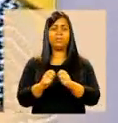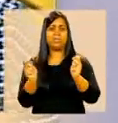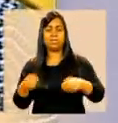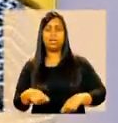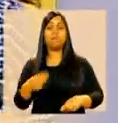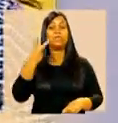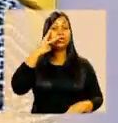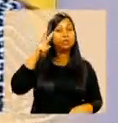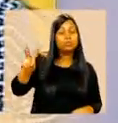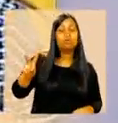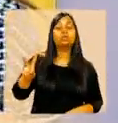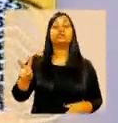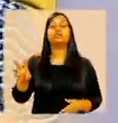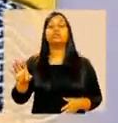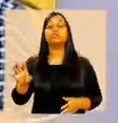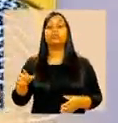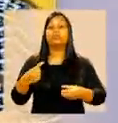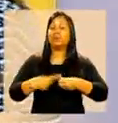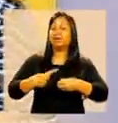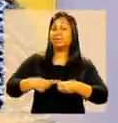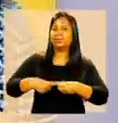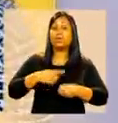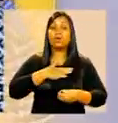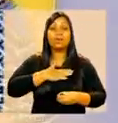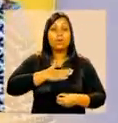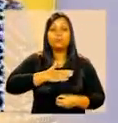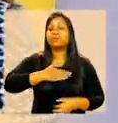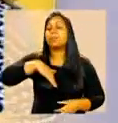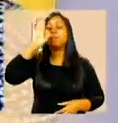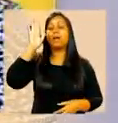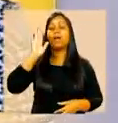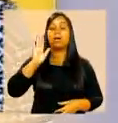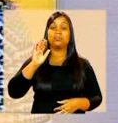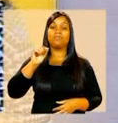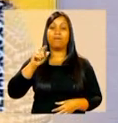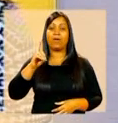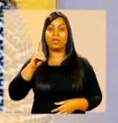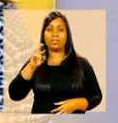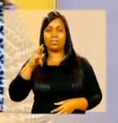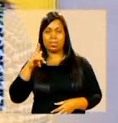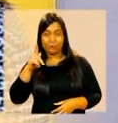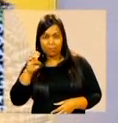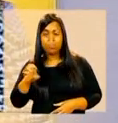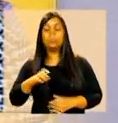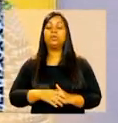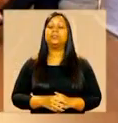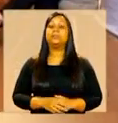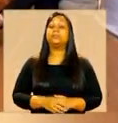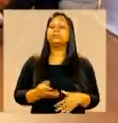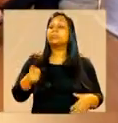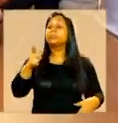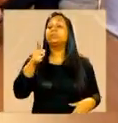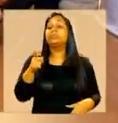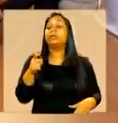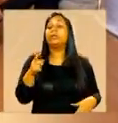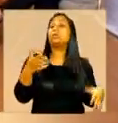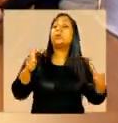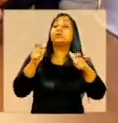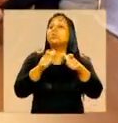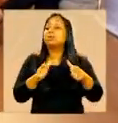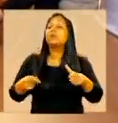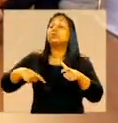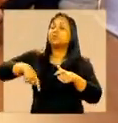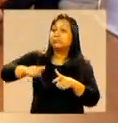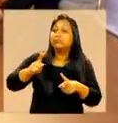fiquei 2 dias e foi assim, acho que a cidade, uma das que eu mais gostei na Alemanha, foi Dresden, vale muito a pena. E você, Marcos, por quais locais você